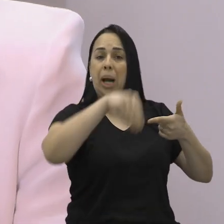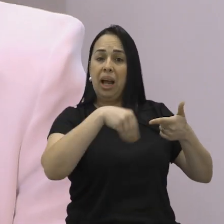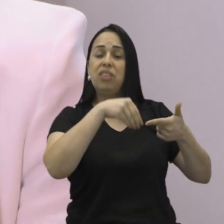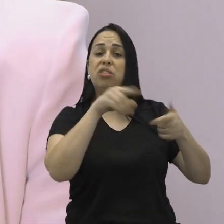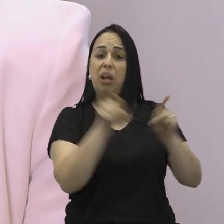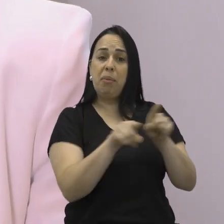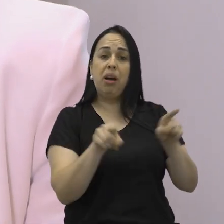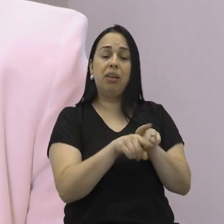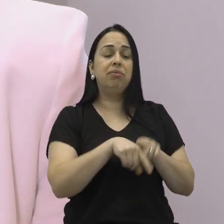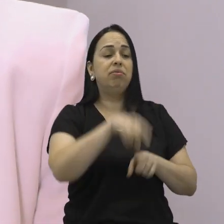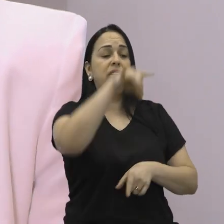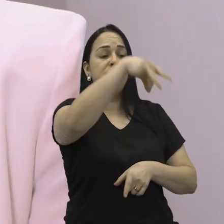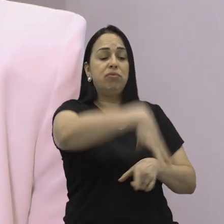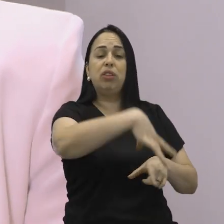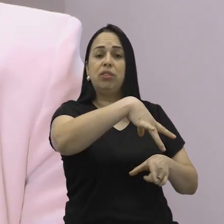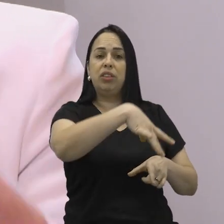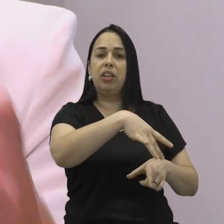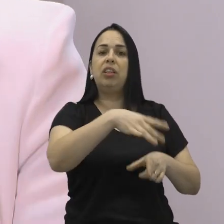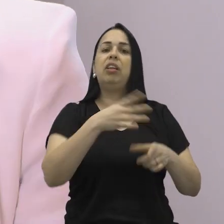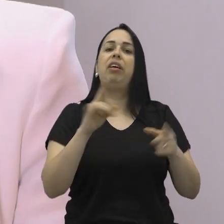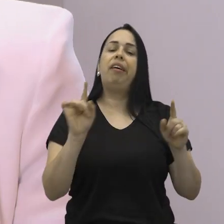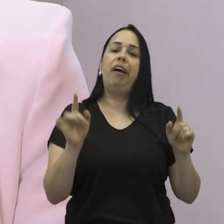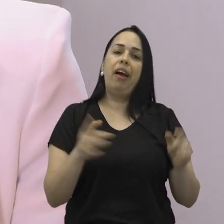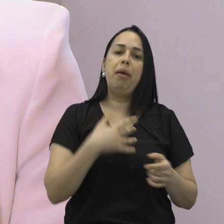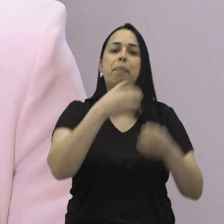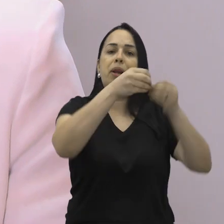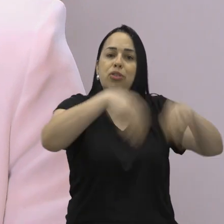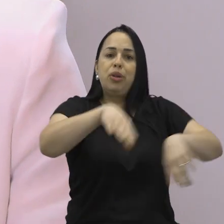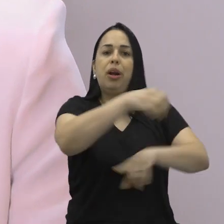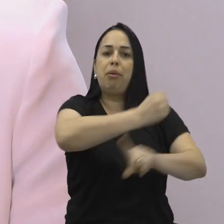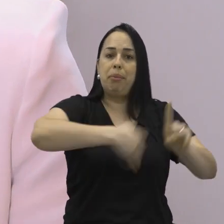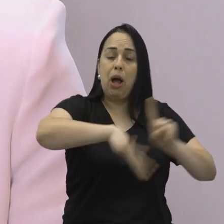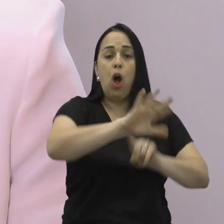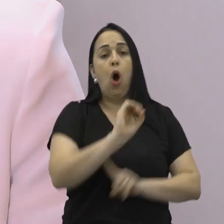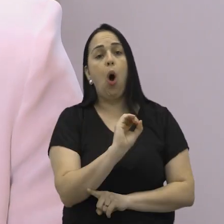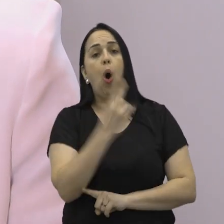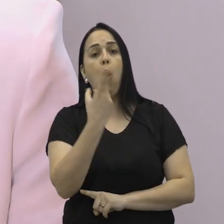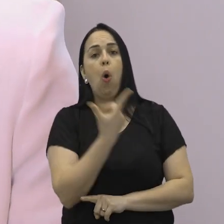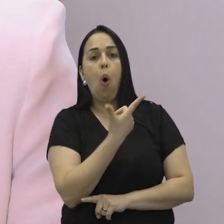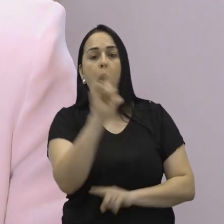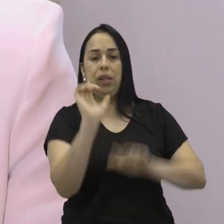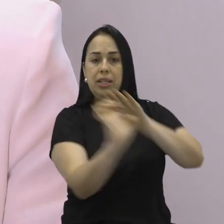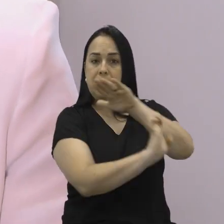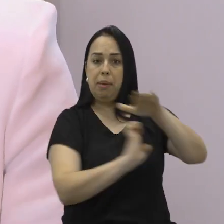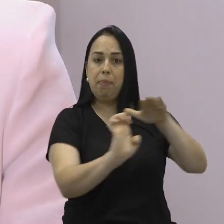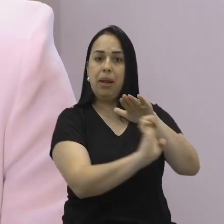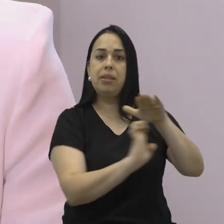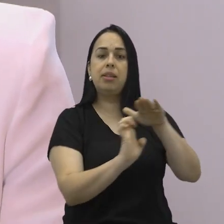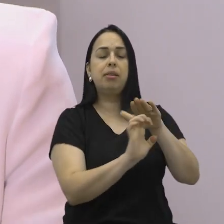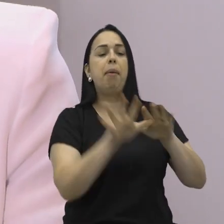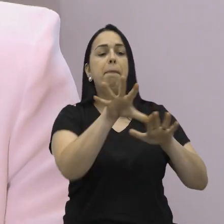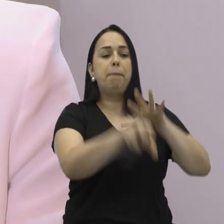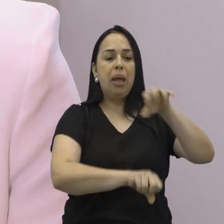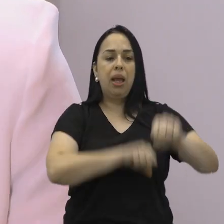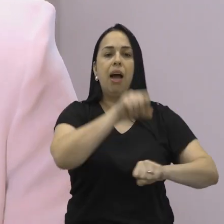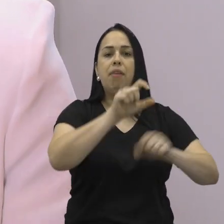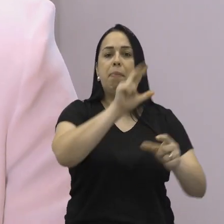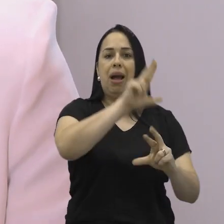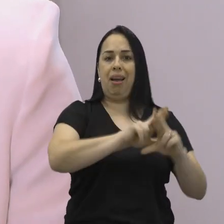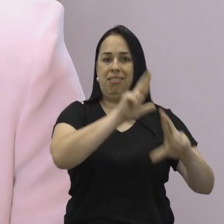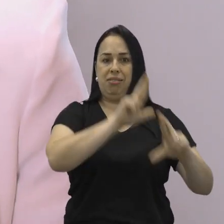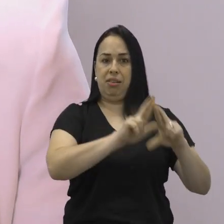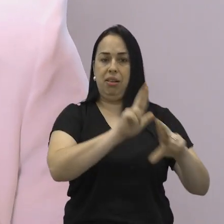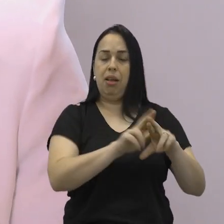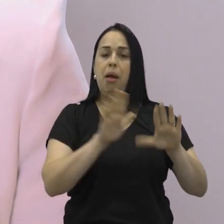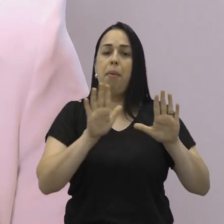chumbo então não normalmente se jogava no meio ambiente ou tinha umas empresas que tinham esse que resgatavam né que pegavam esse